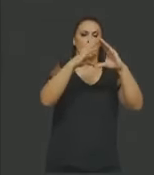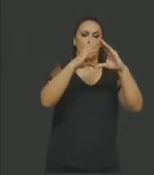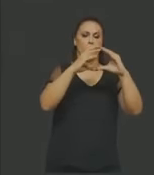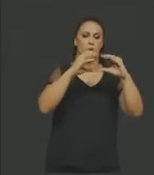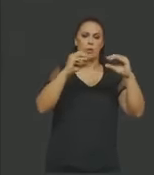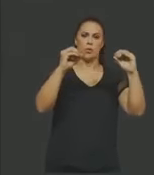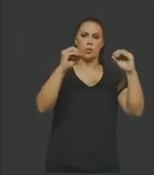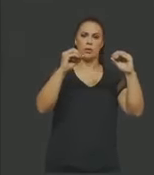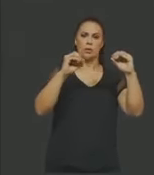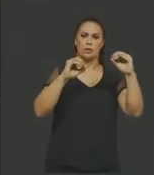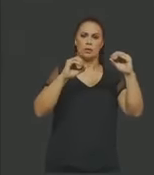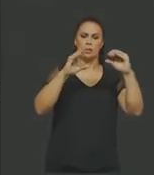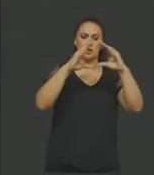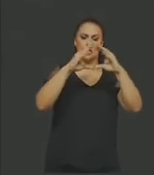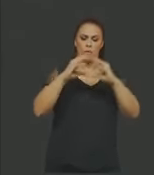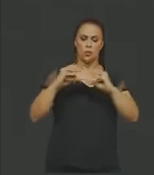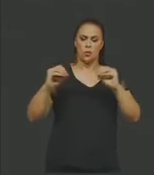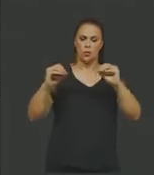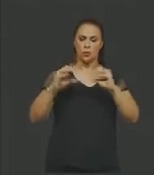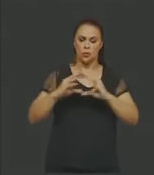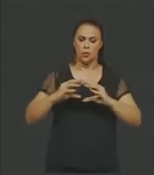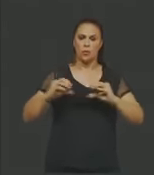originar os tecidos do indivíduo.